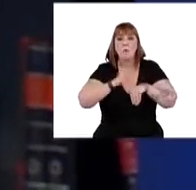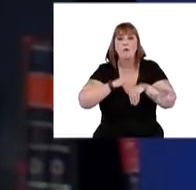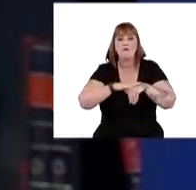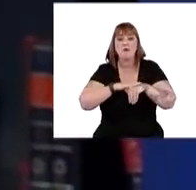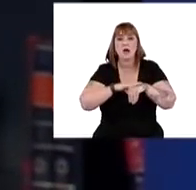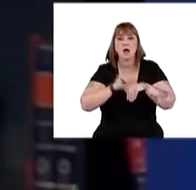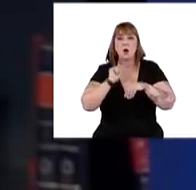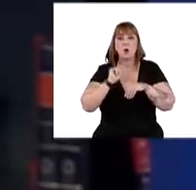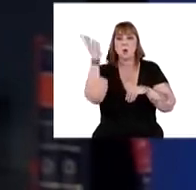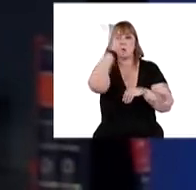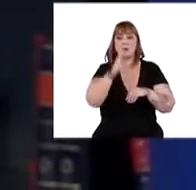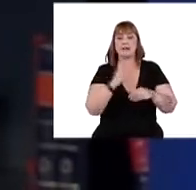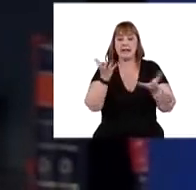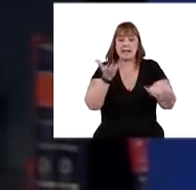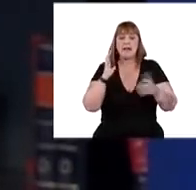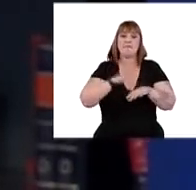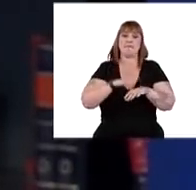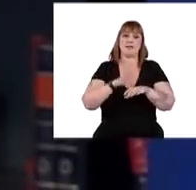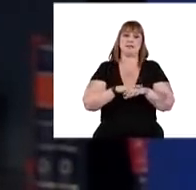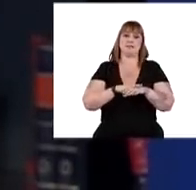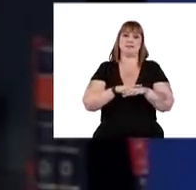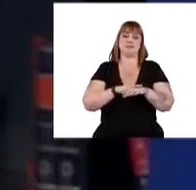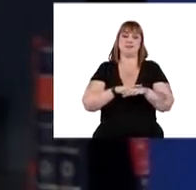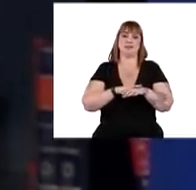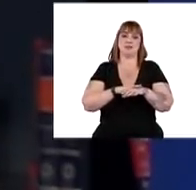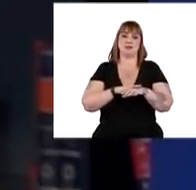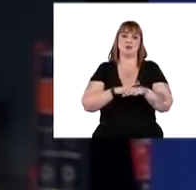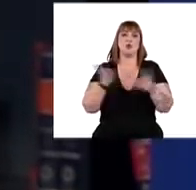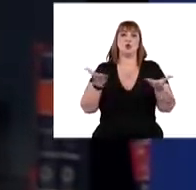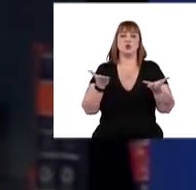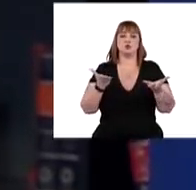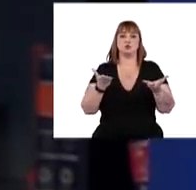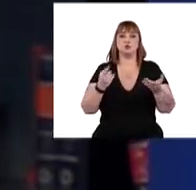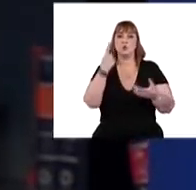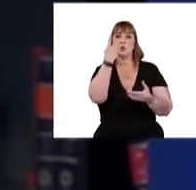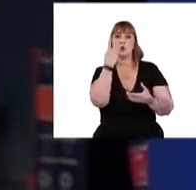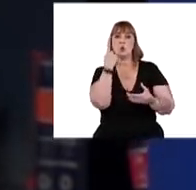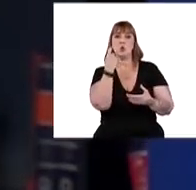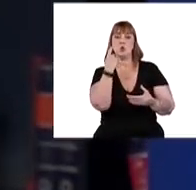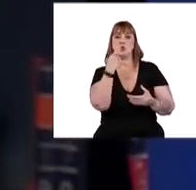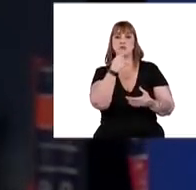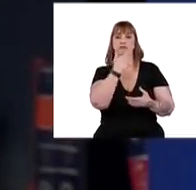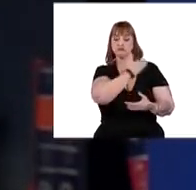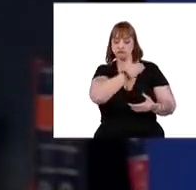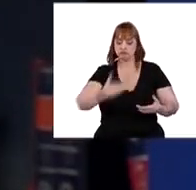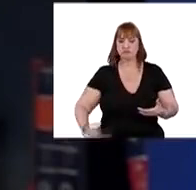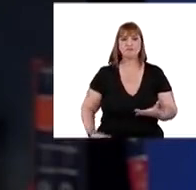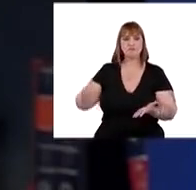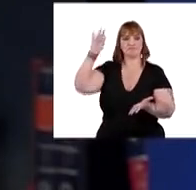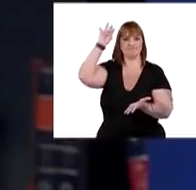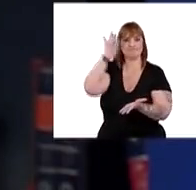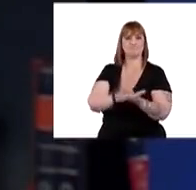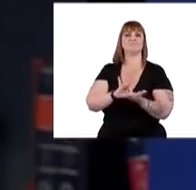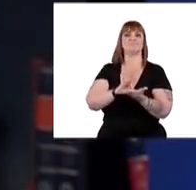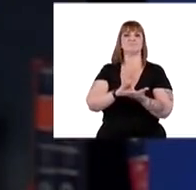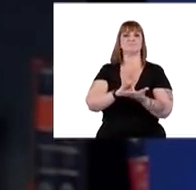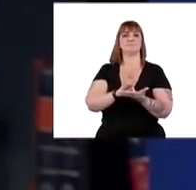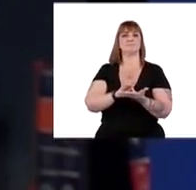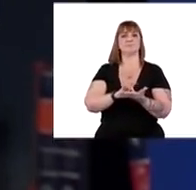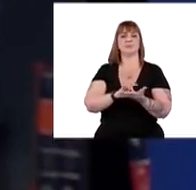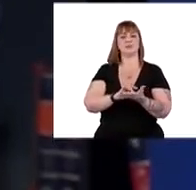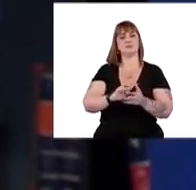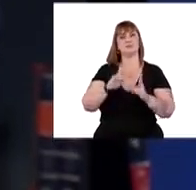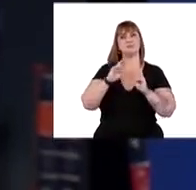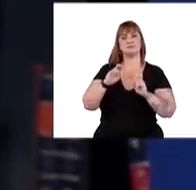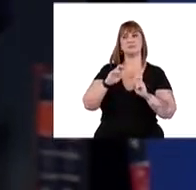que os brasileiros mais querem fazer, querem que se faça, que é um governo para valer. Um governo que realmente a gente olhe para trás